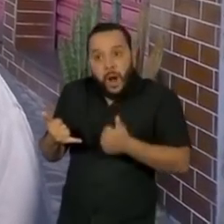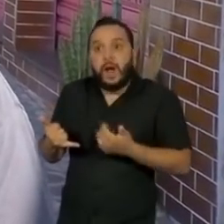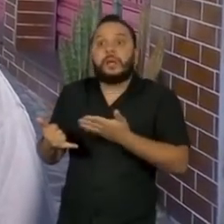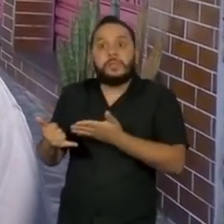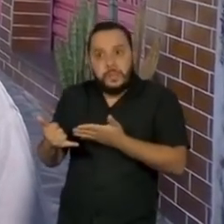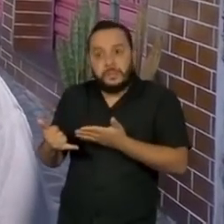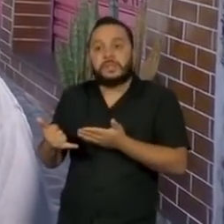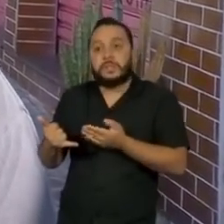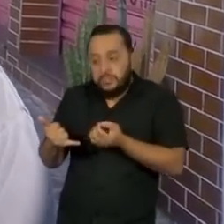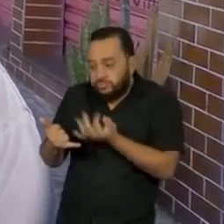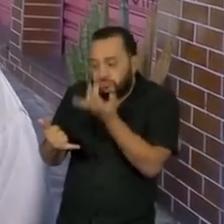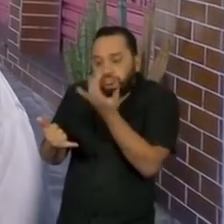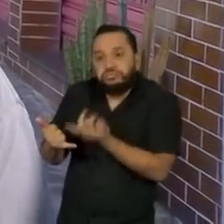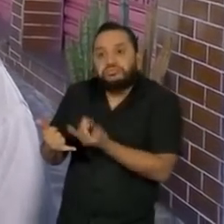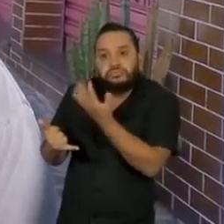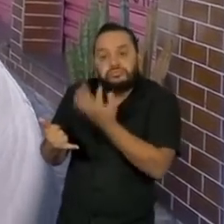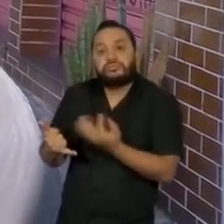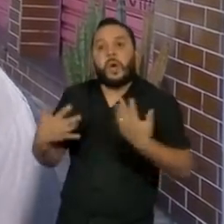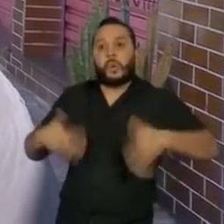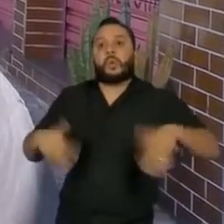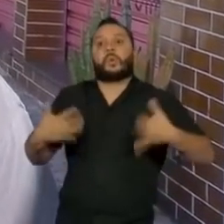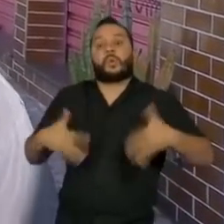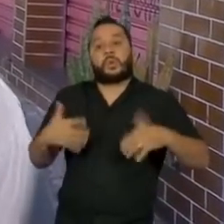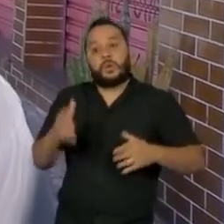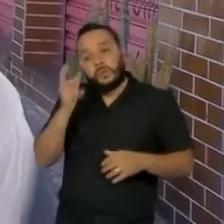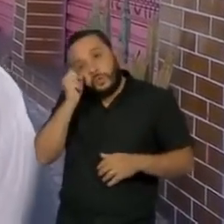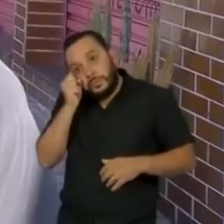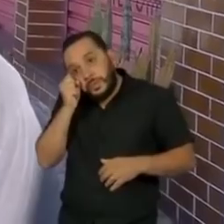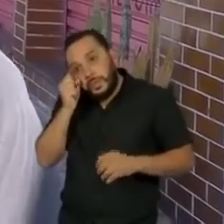tal. Aí desespero, né? Estava dormindo,